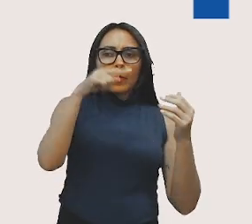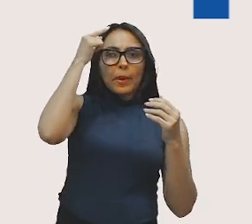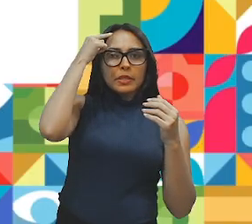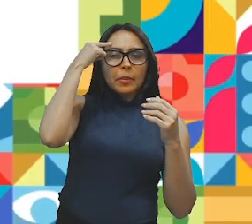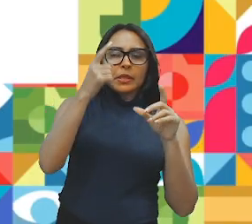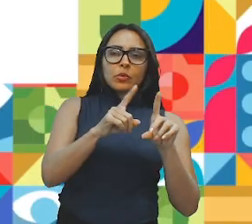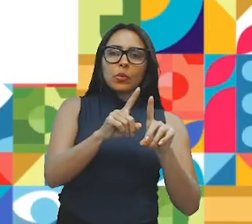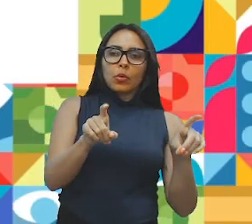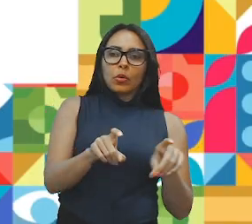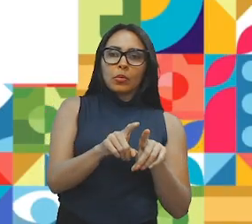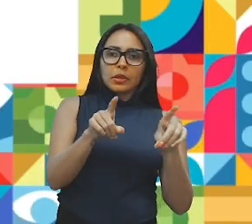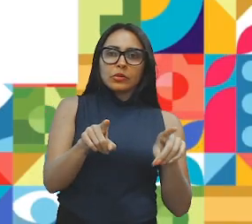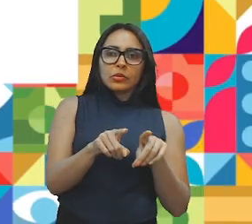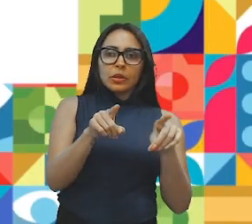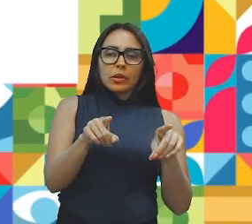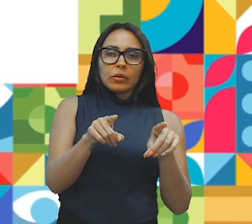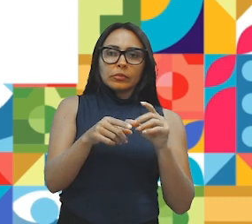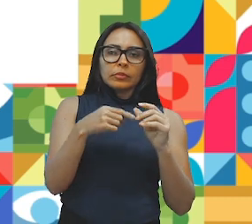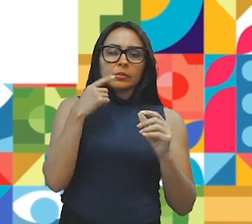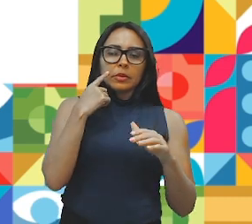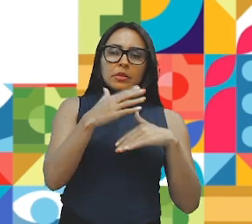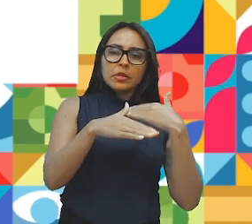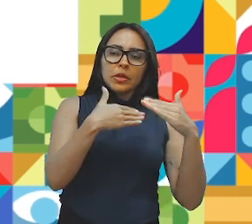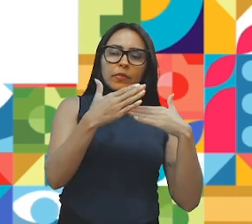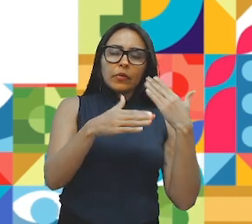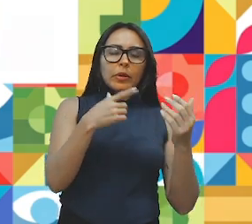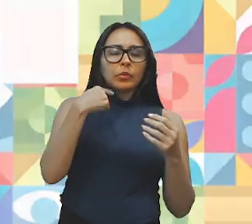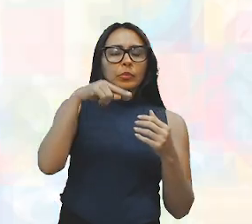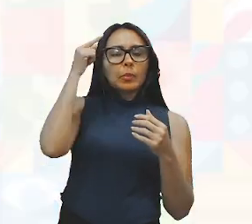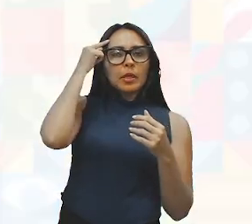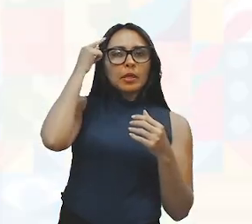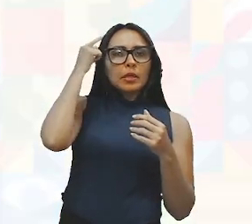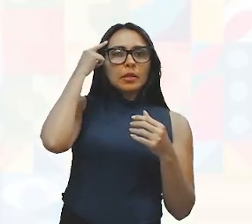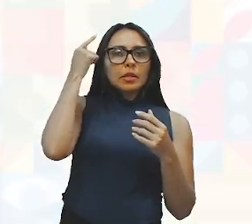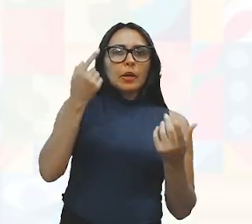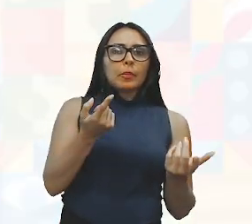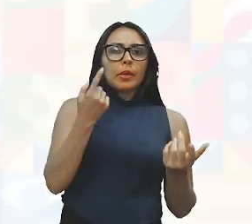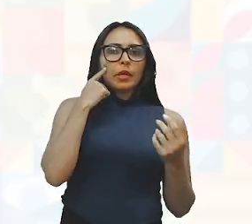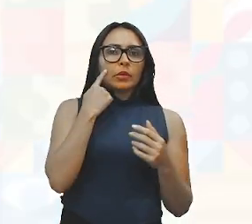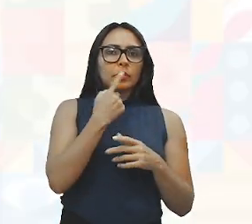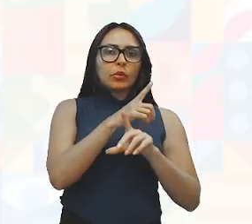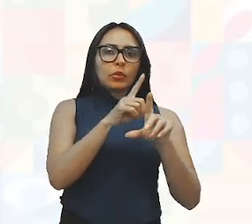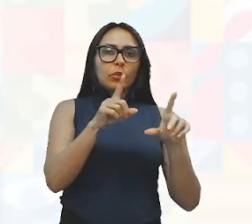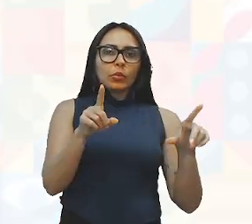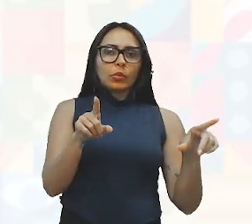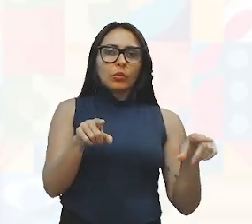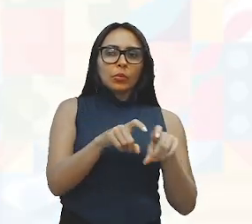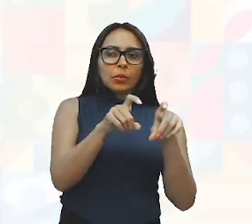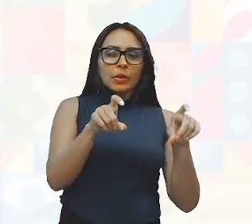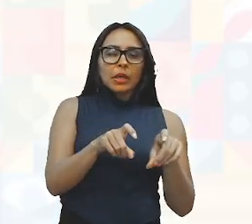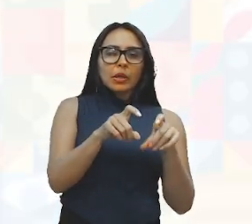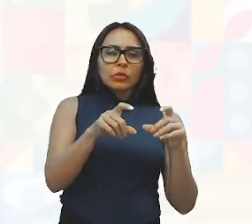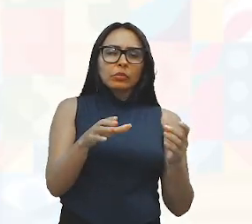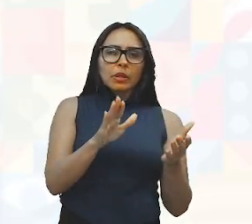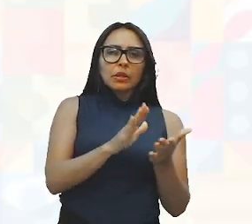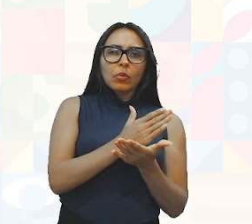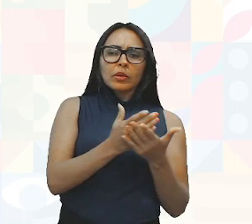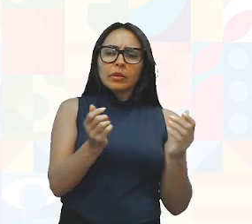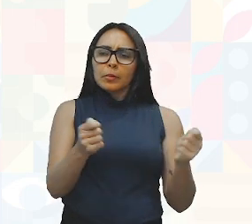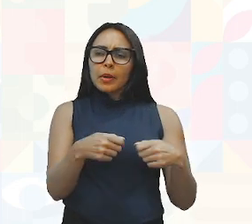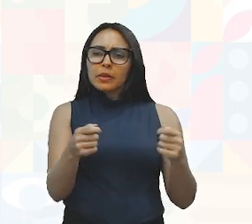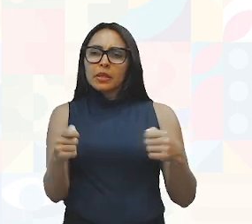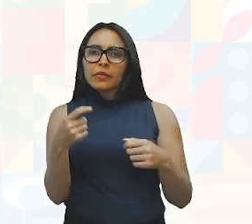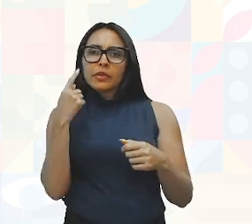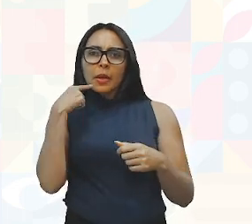computacional. Desenvolver o pensamento computacional exige algumas capacidades que você precisa construir,